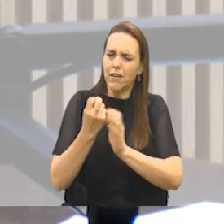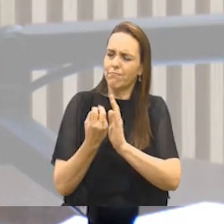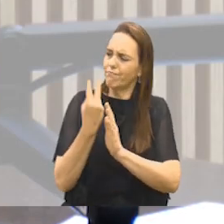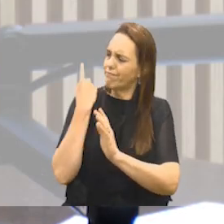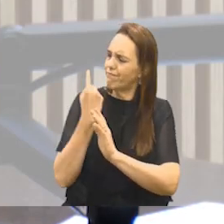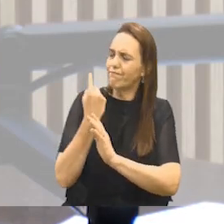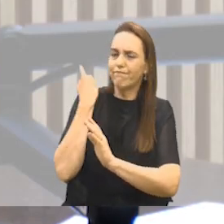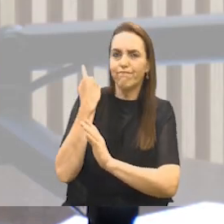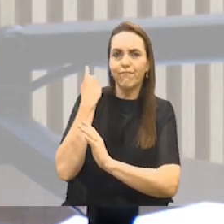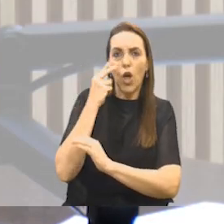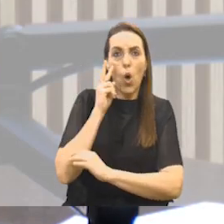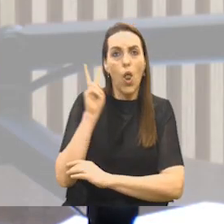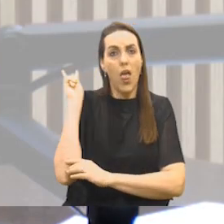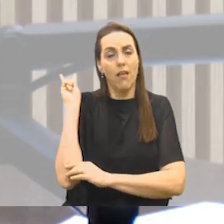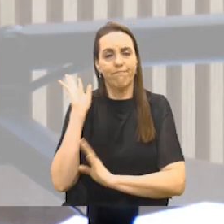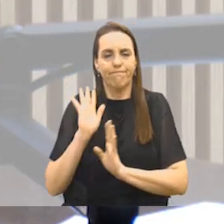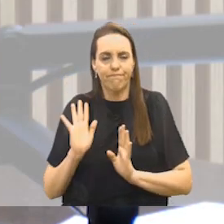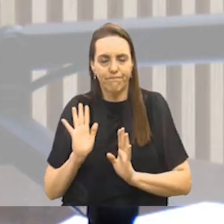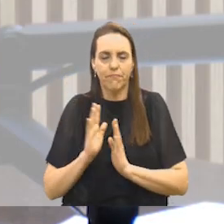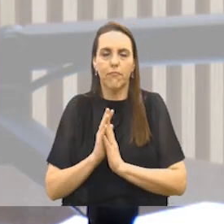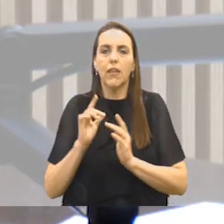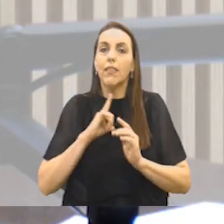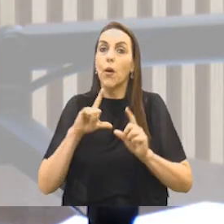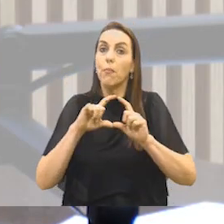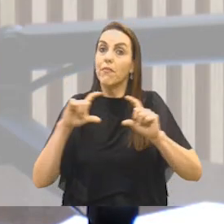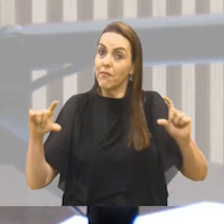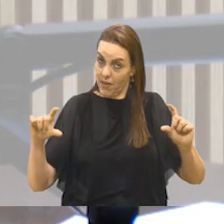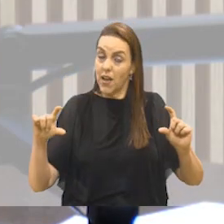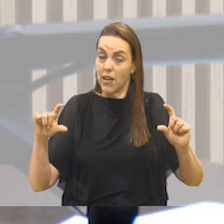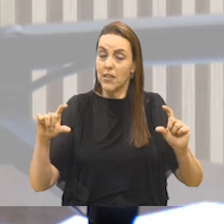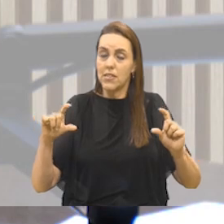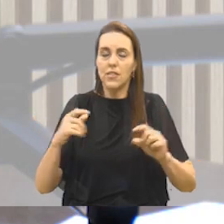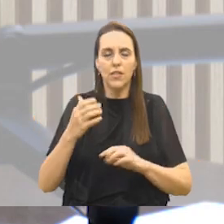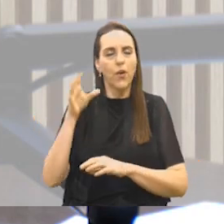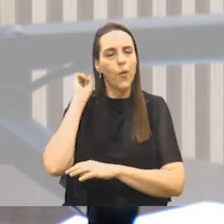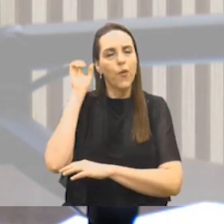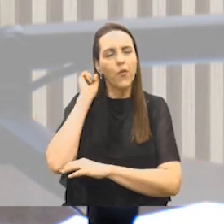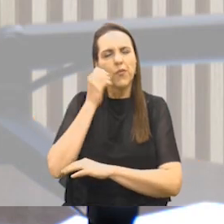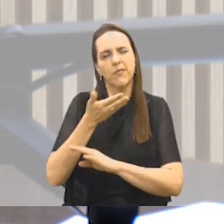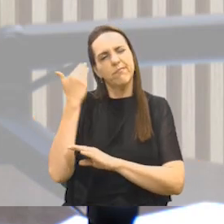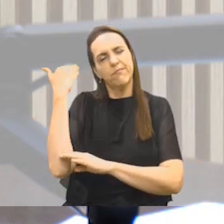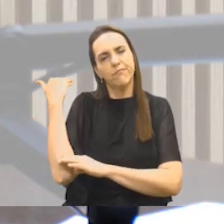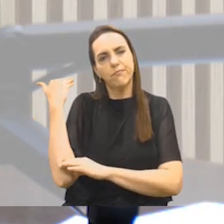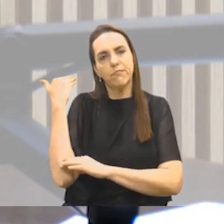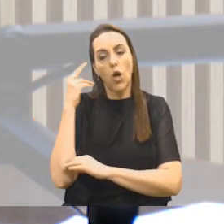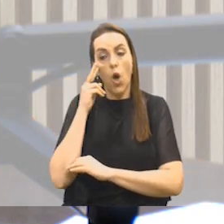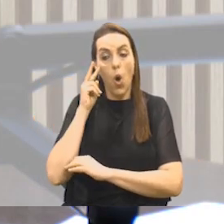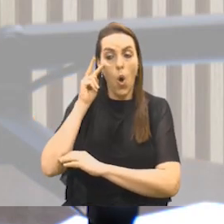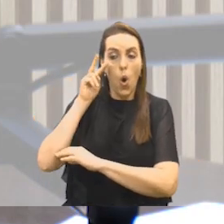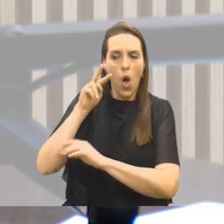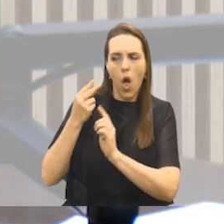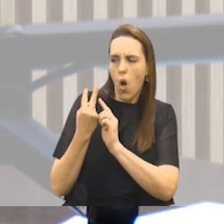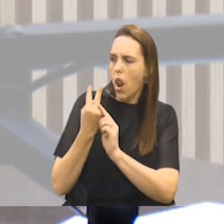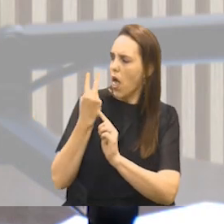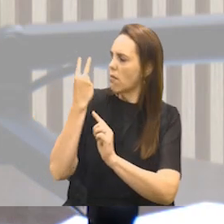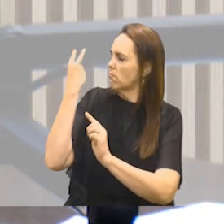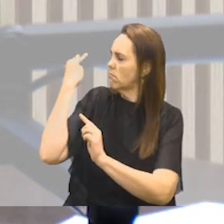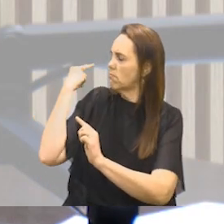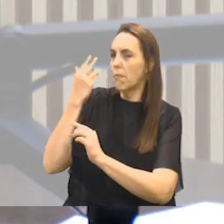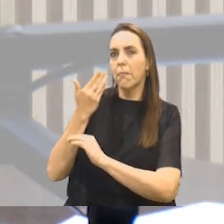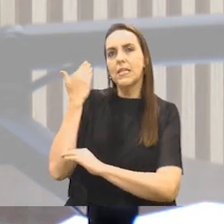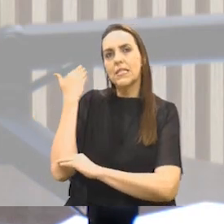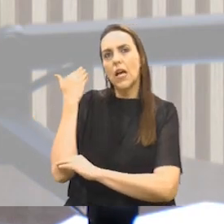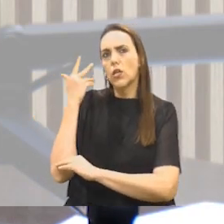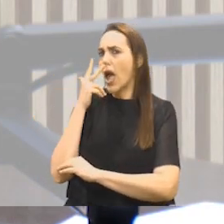não parar de olhar para o teu passado. Teve uma frase que eu escutei uma vez que dizia assim: olhar para